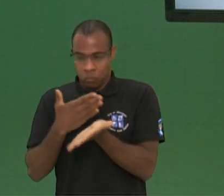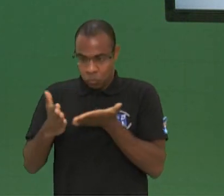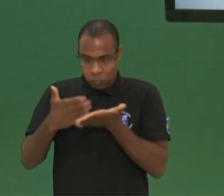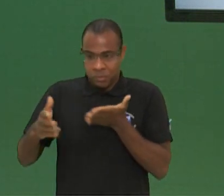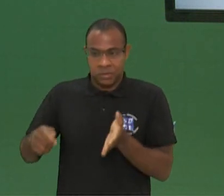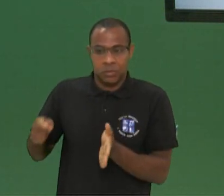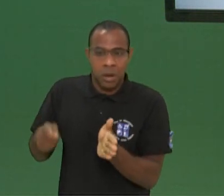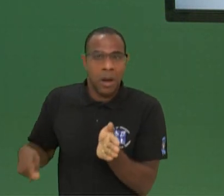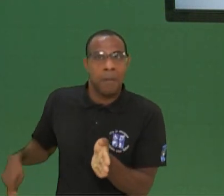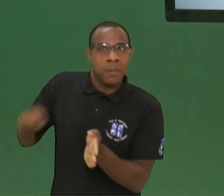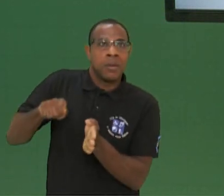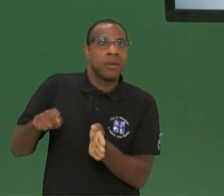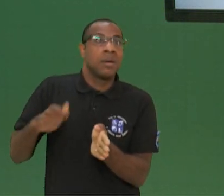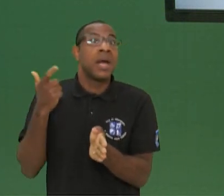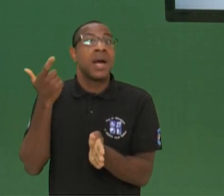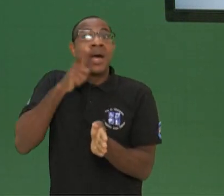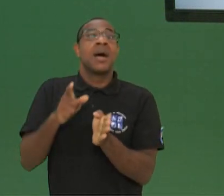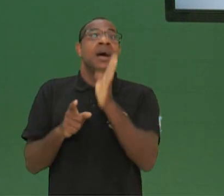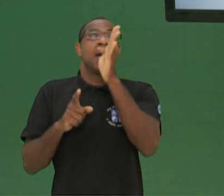15.